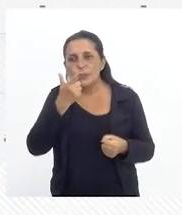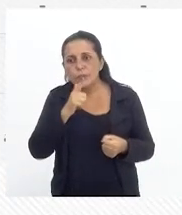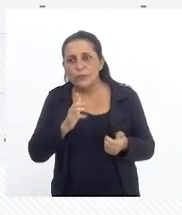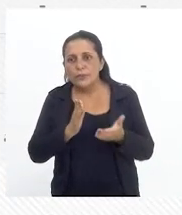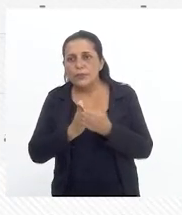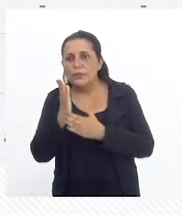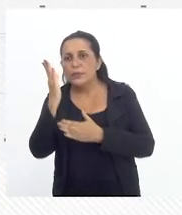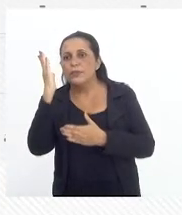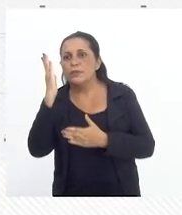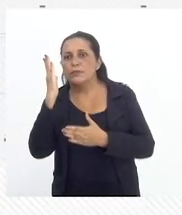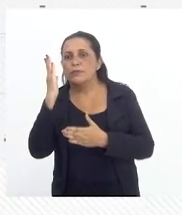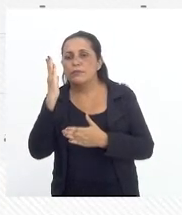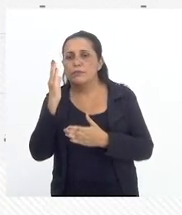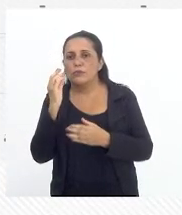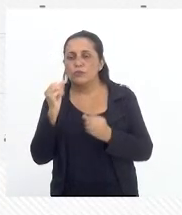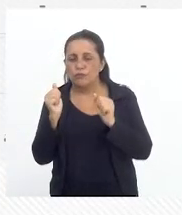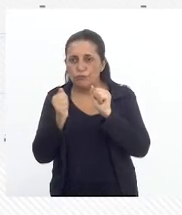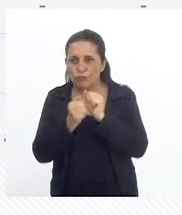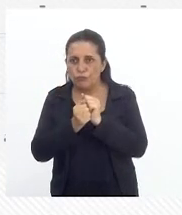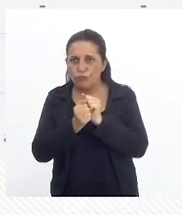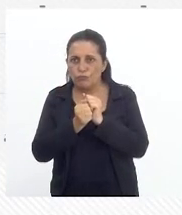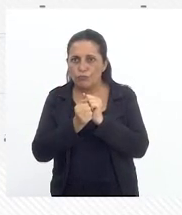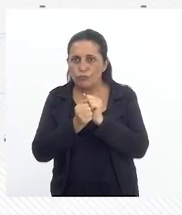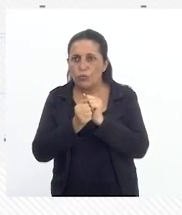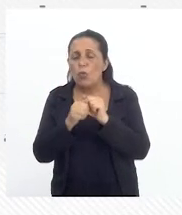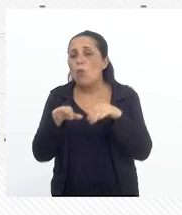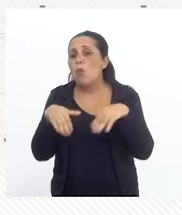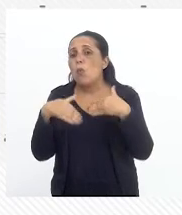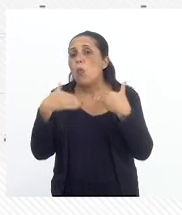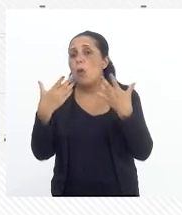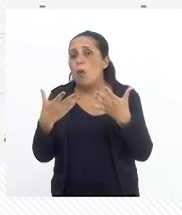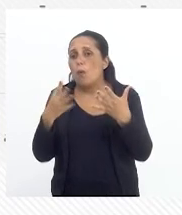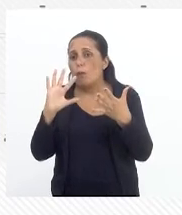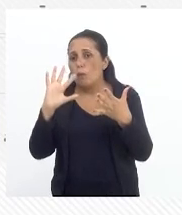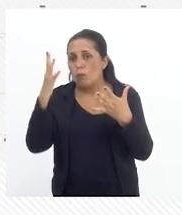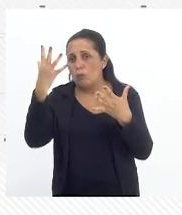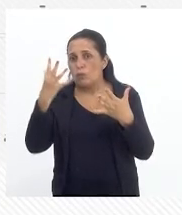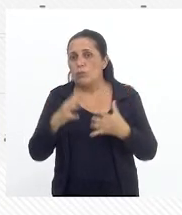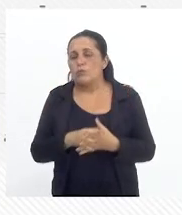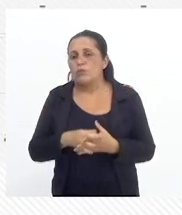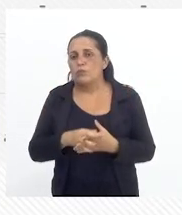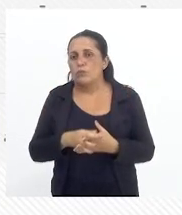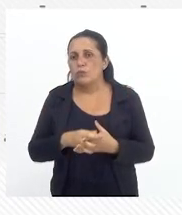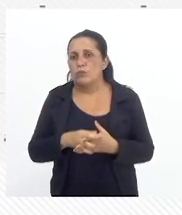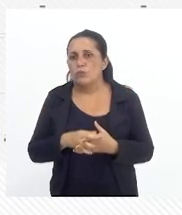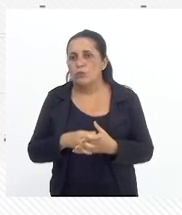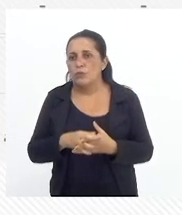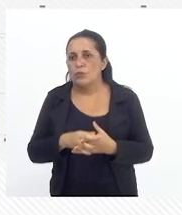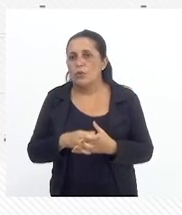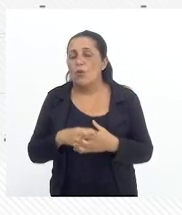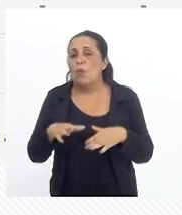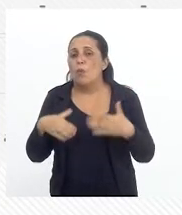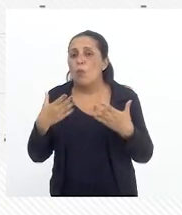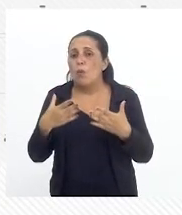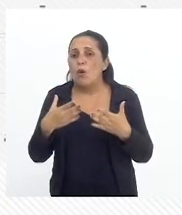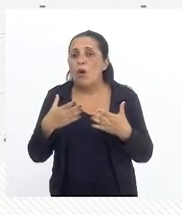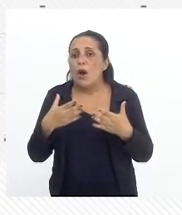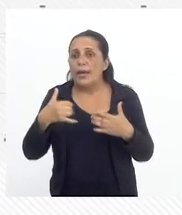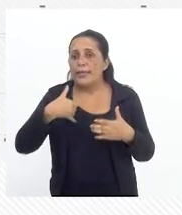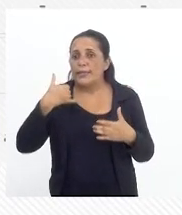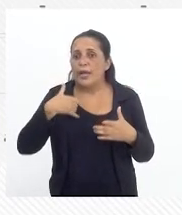estamos no regime quais são essas medidas têm o requisito da idade mínima